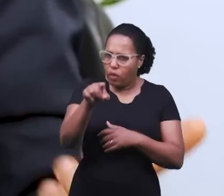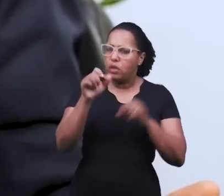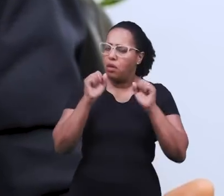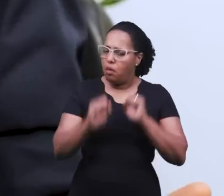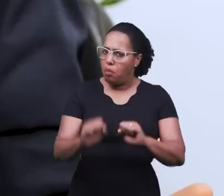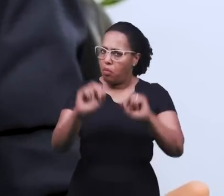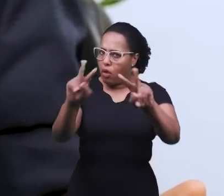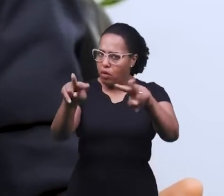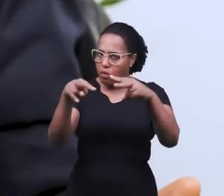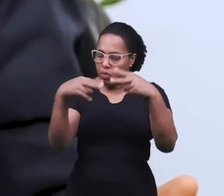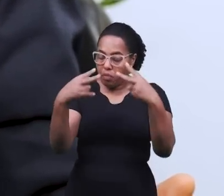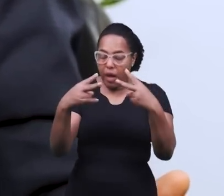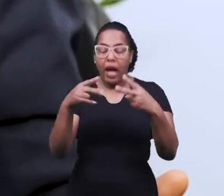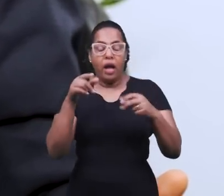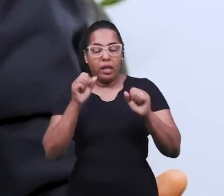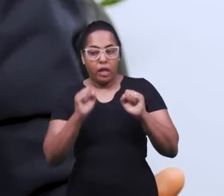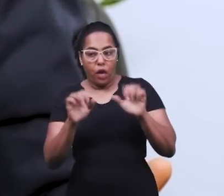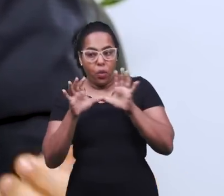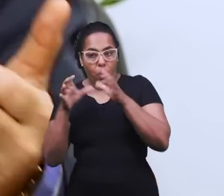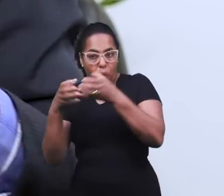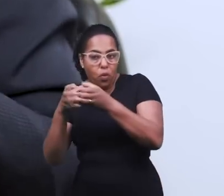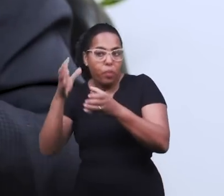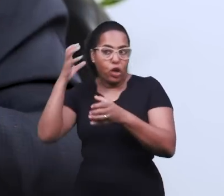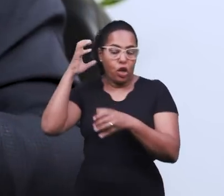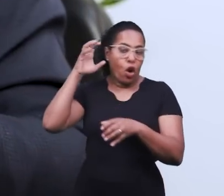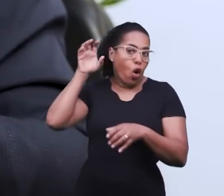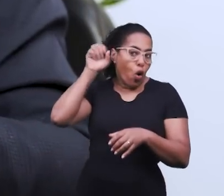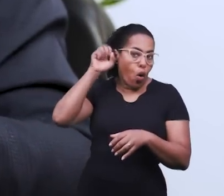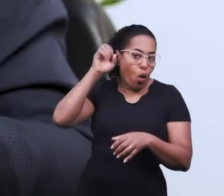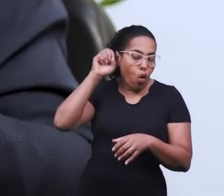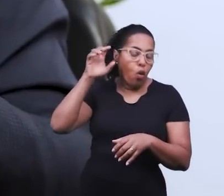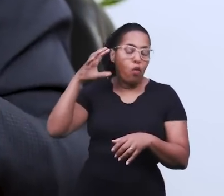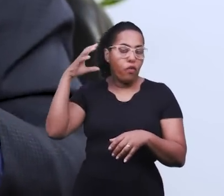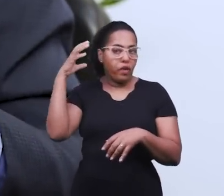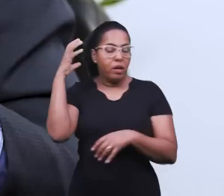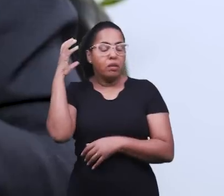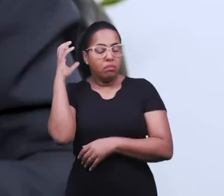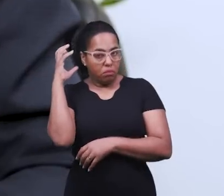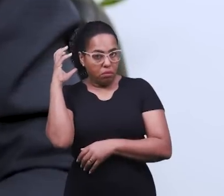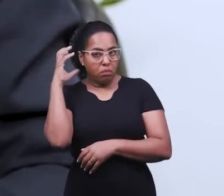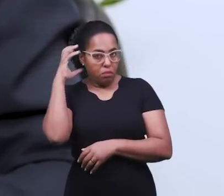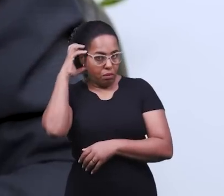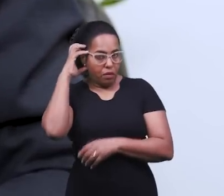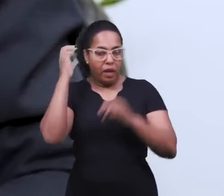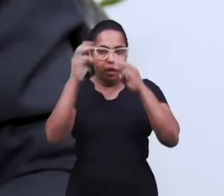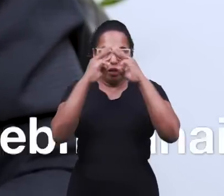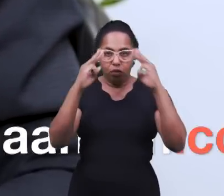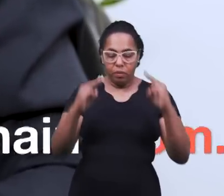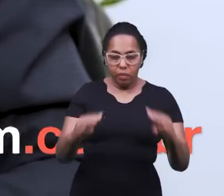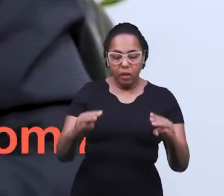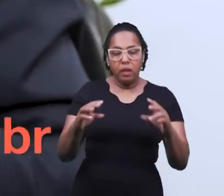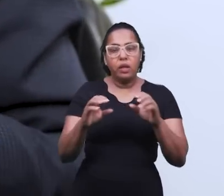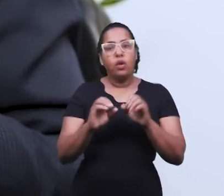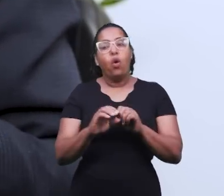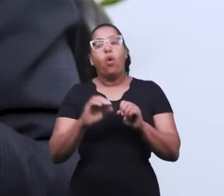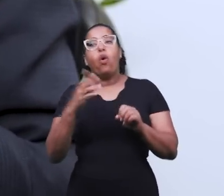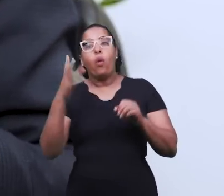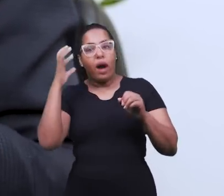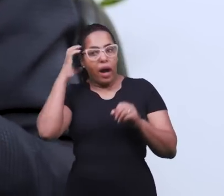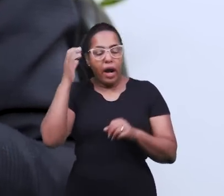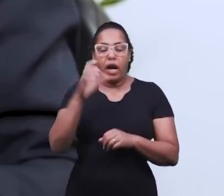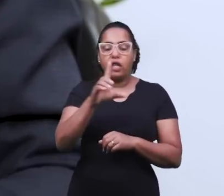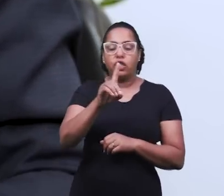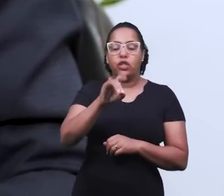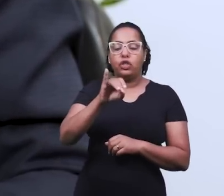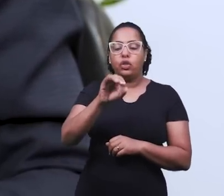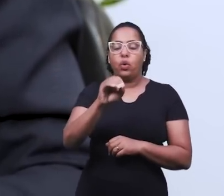nos ouvindo pela Rádio Manaim, até pela Rádio Manaim FM em Dionísio também, você pode estar nos ouvindo, ou então você pode